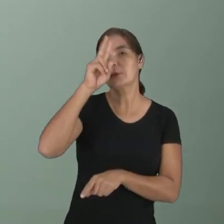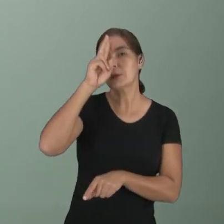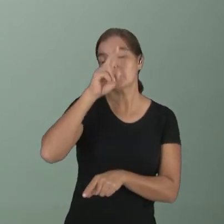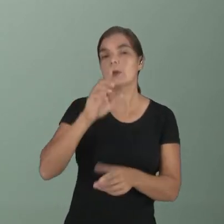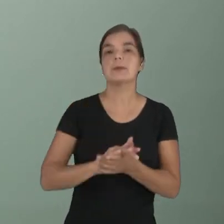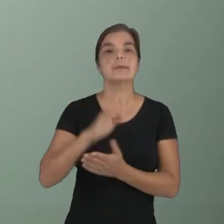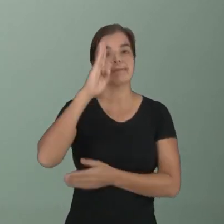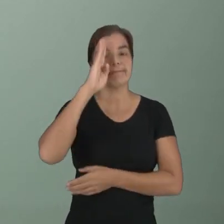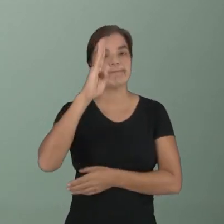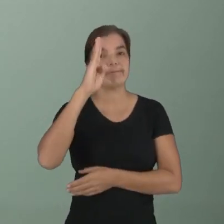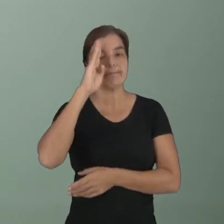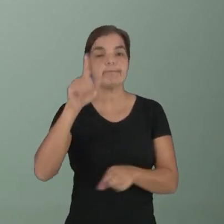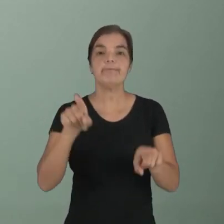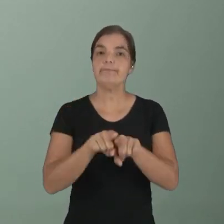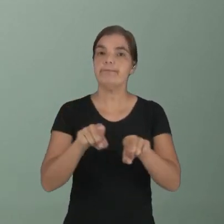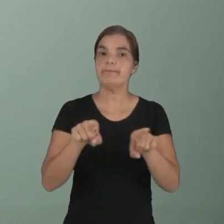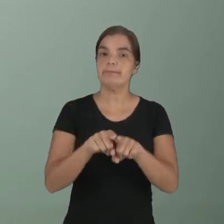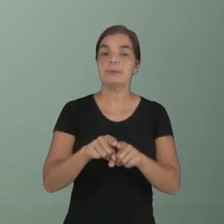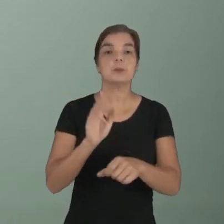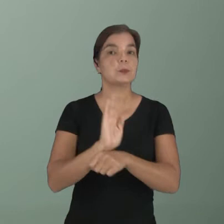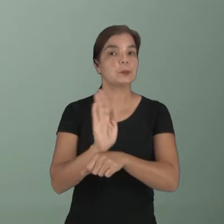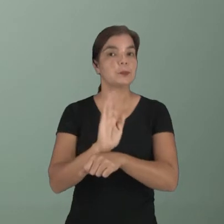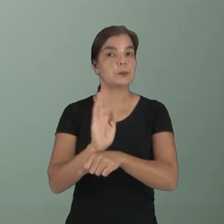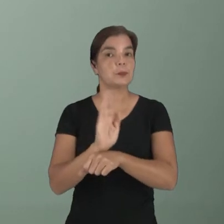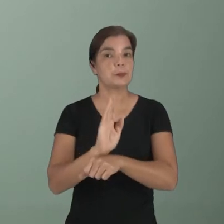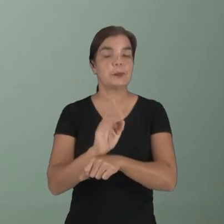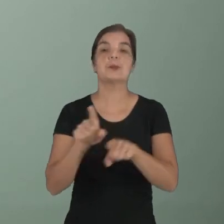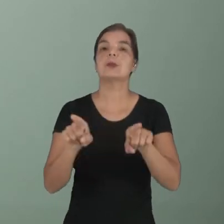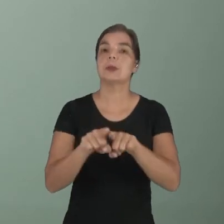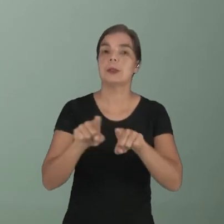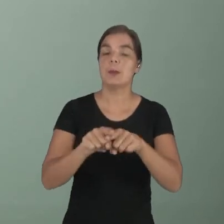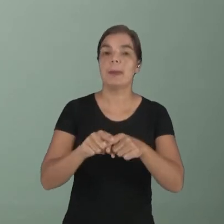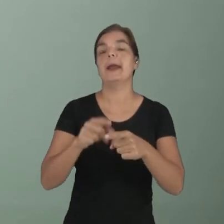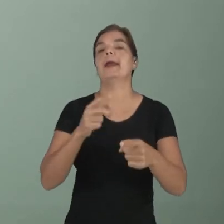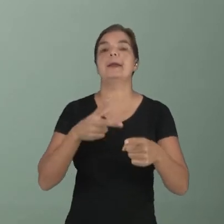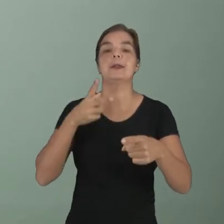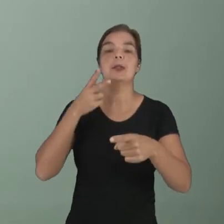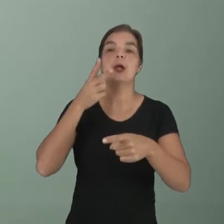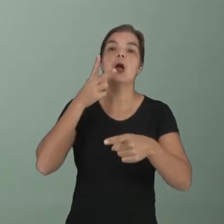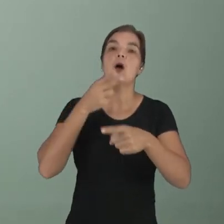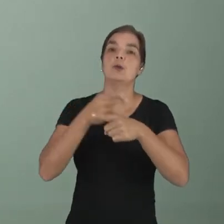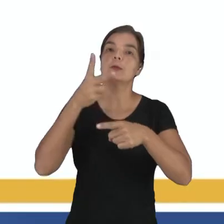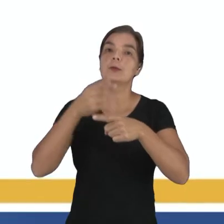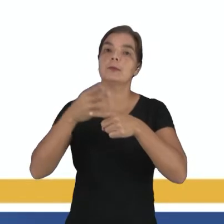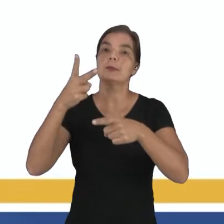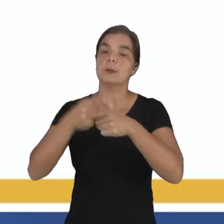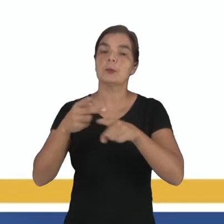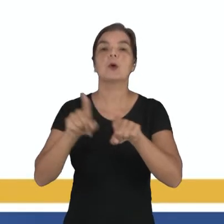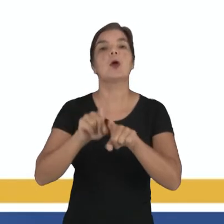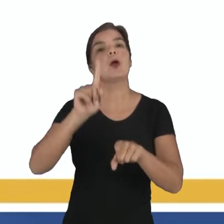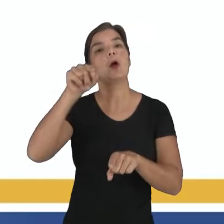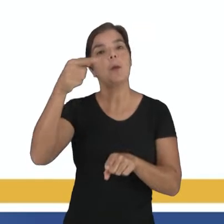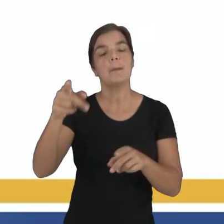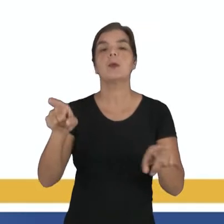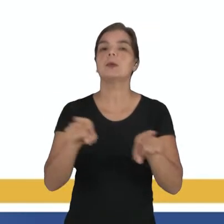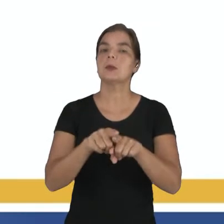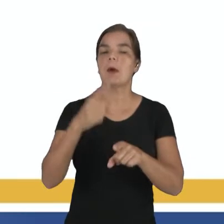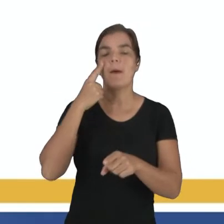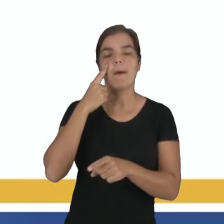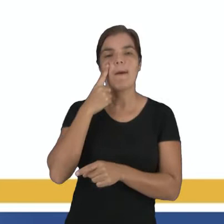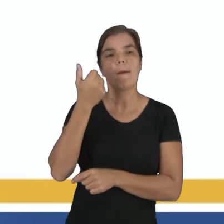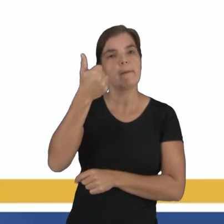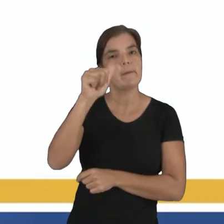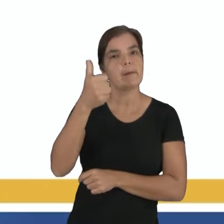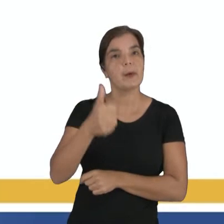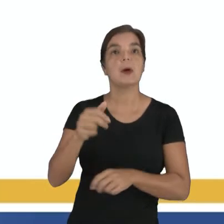também, principalmente, né, em filmes, em séries. Então, após a dica 4, de você